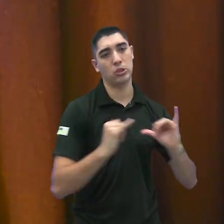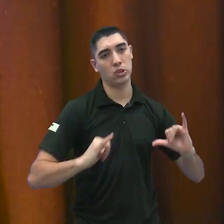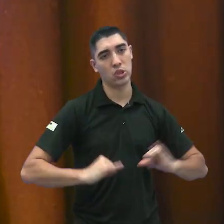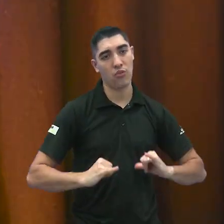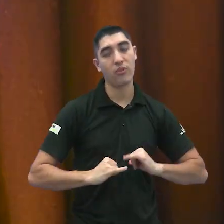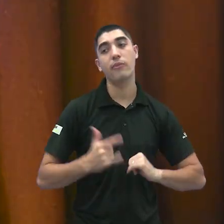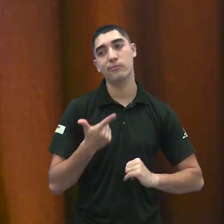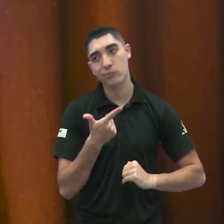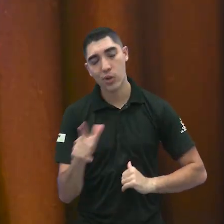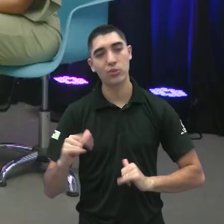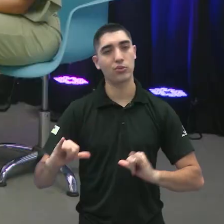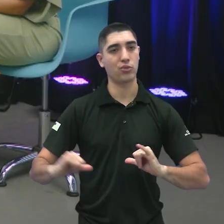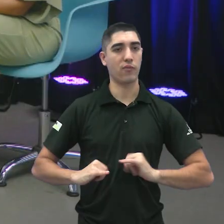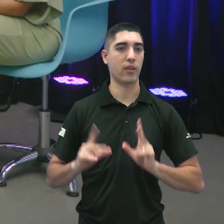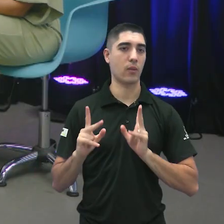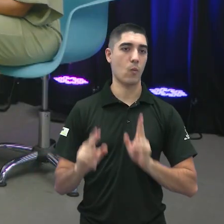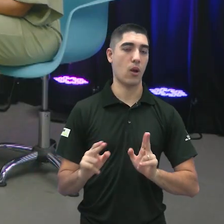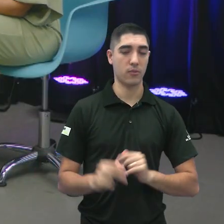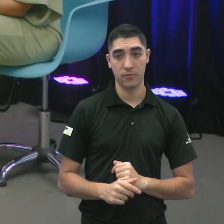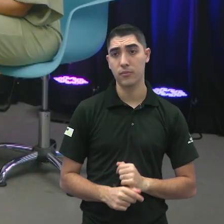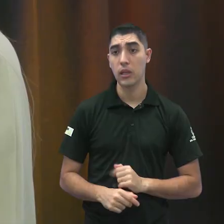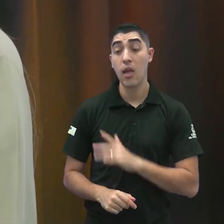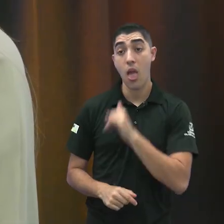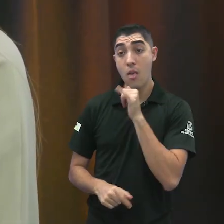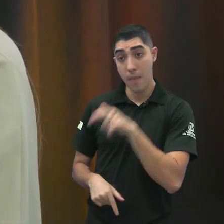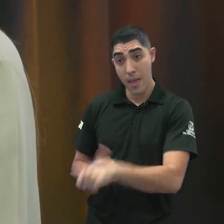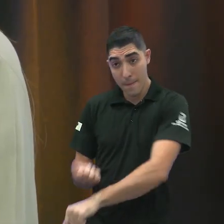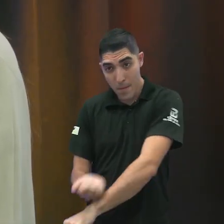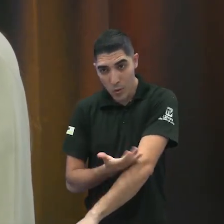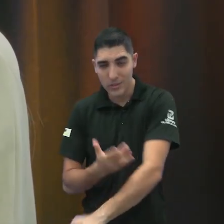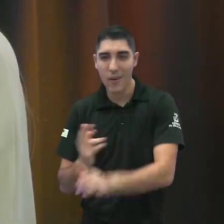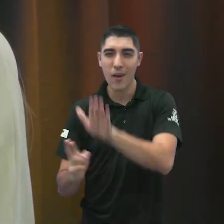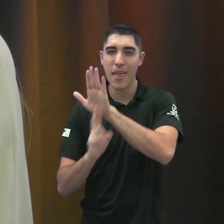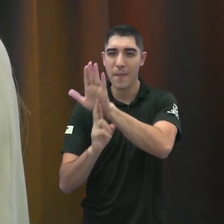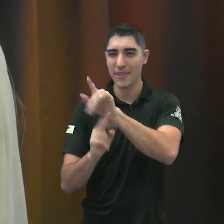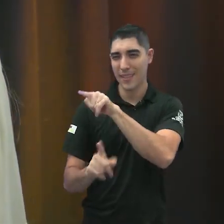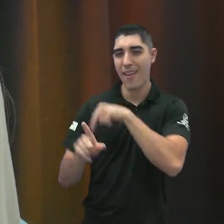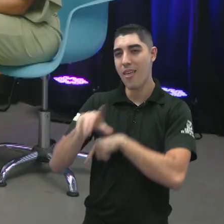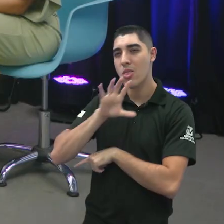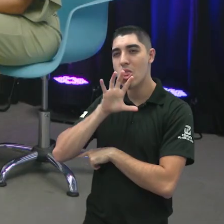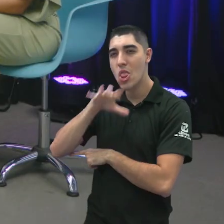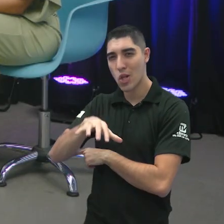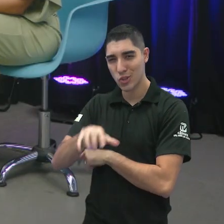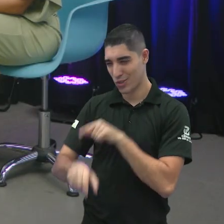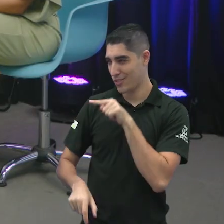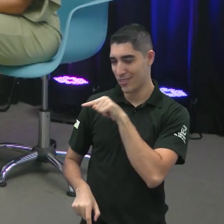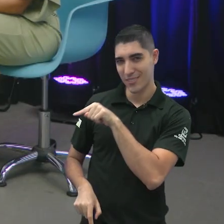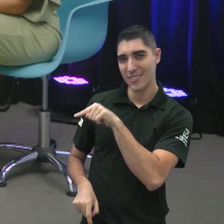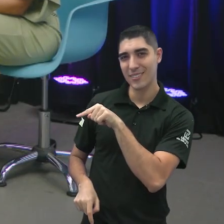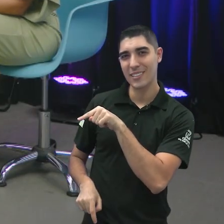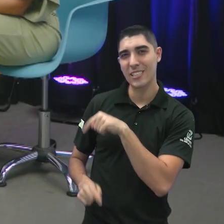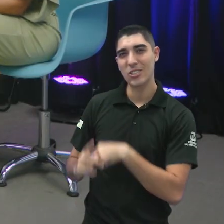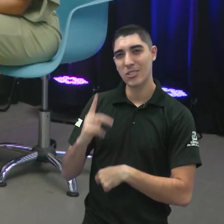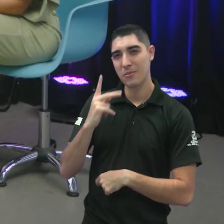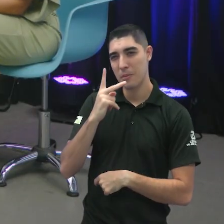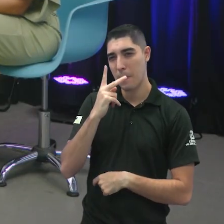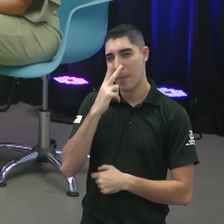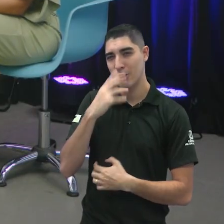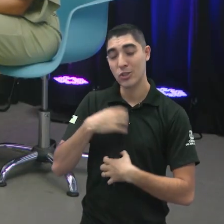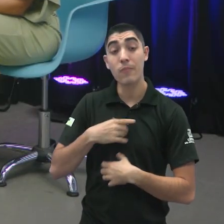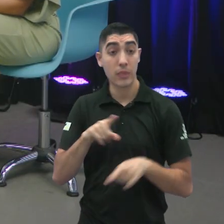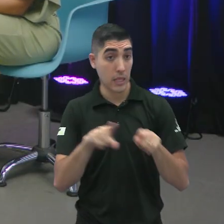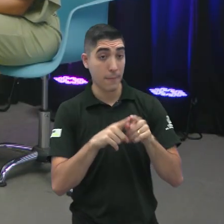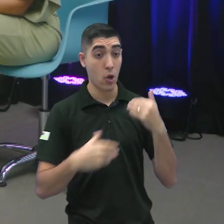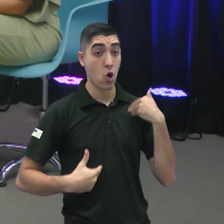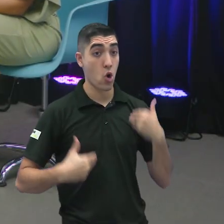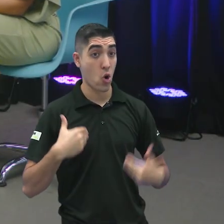causar dor no outro também. E a emoção dela, que é representada aí pelo nojinho, Exato, né? Ela passa essa sensação. E o